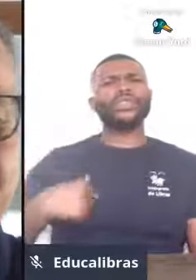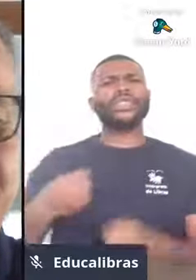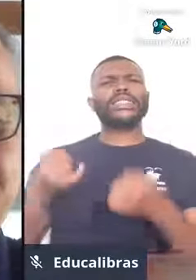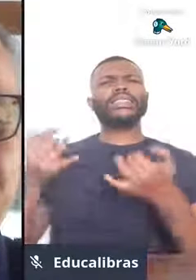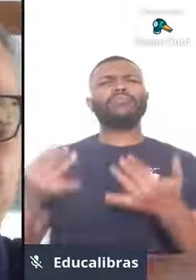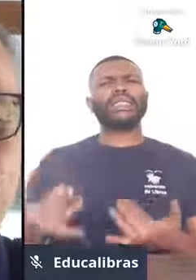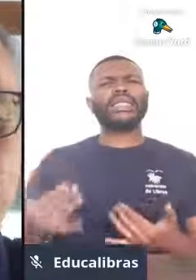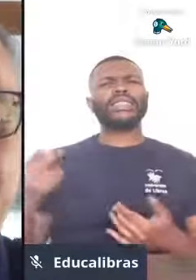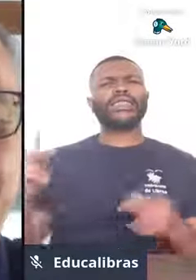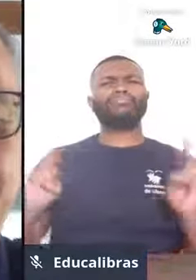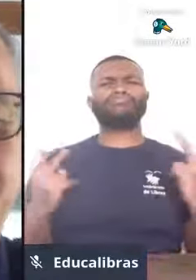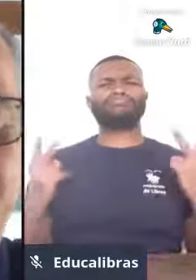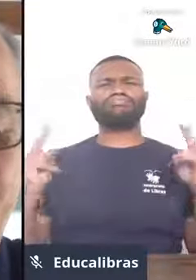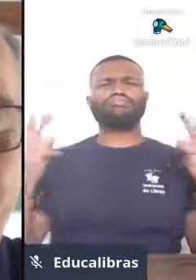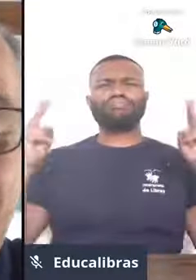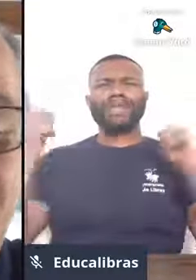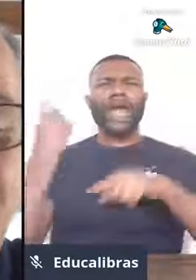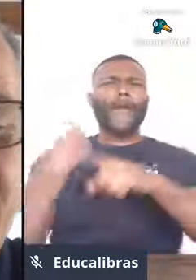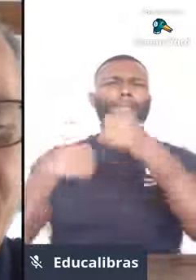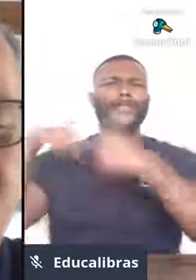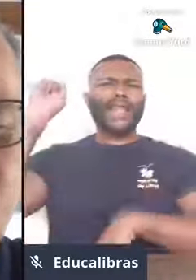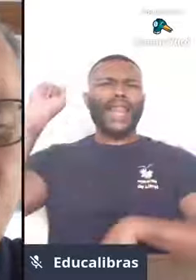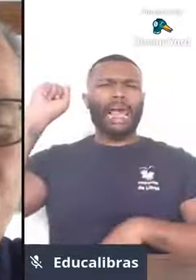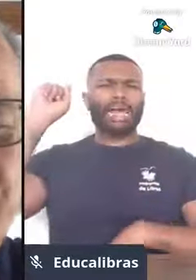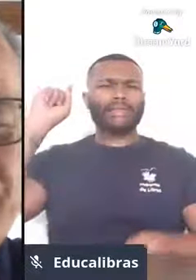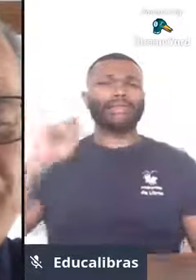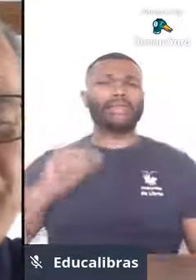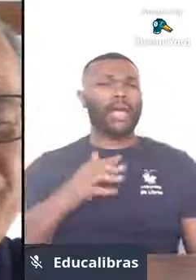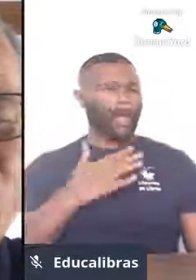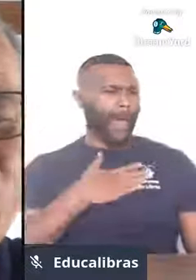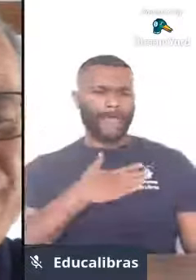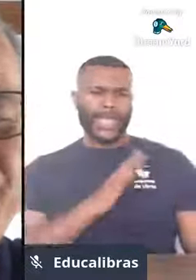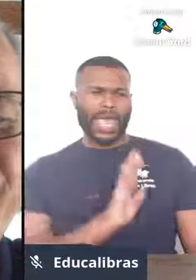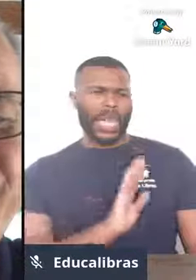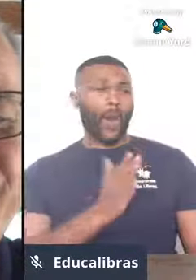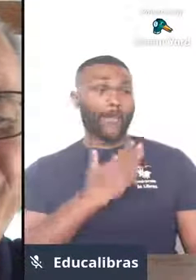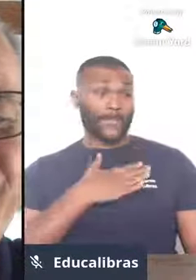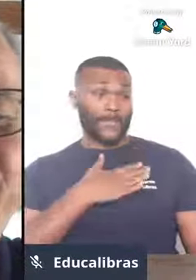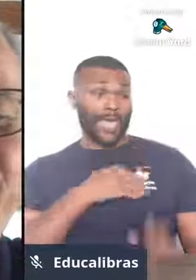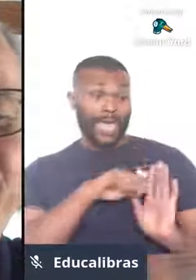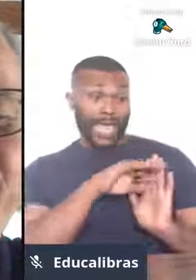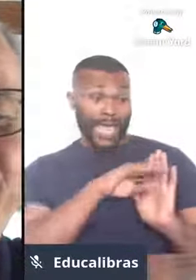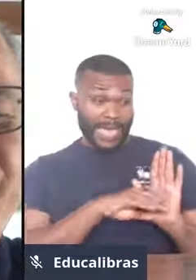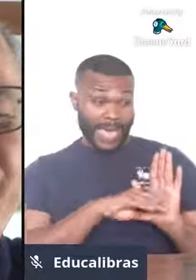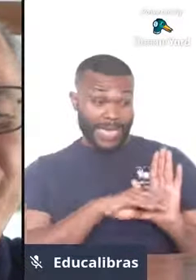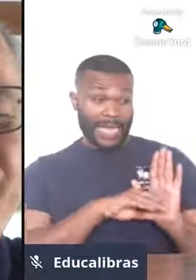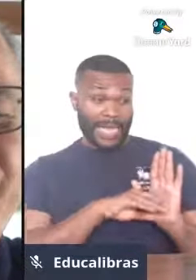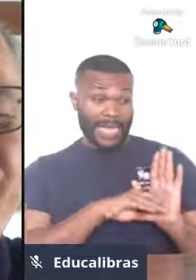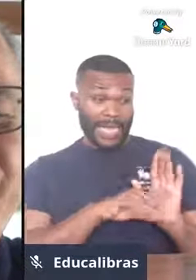sucesso. Bom, não, a minha não. A receita de sucesso é da minha esposa